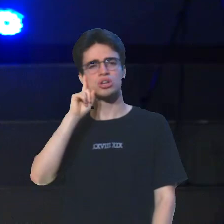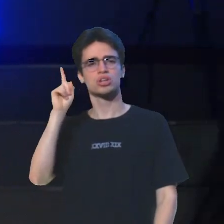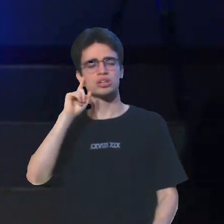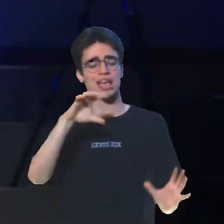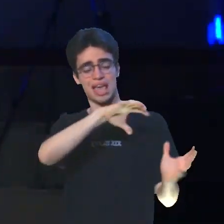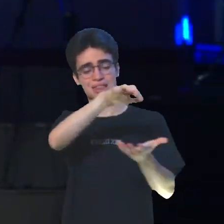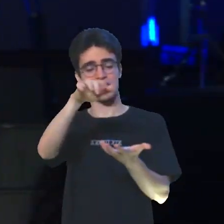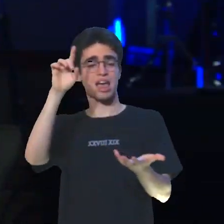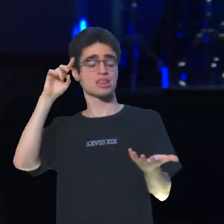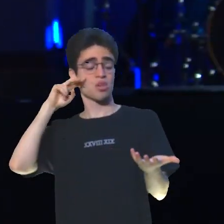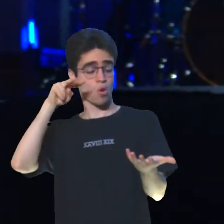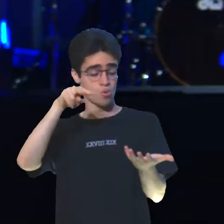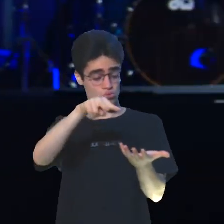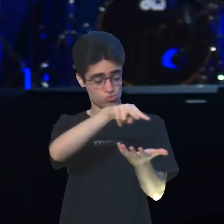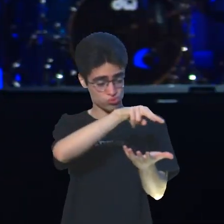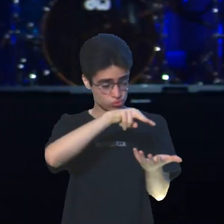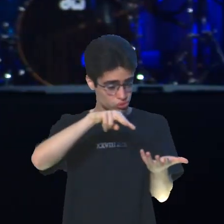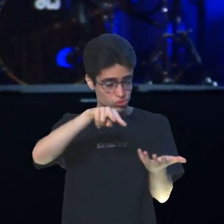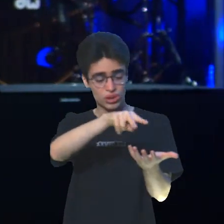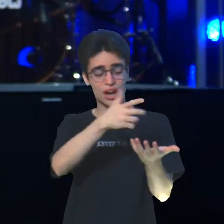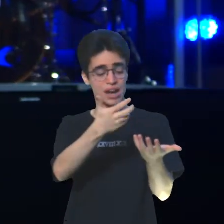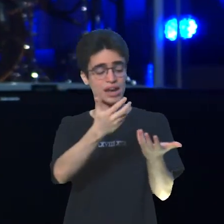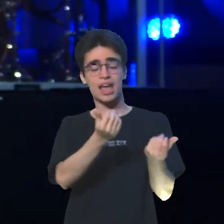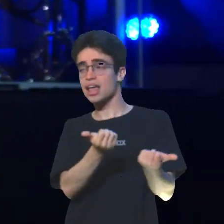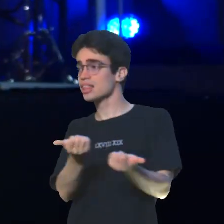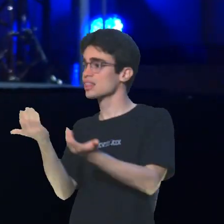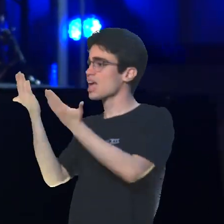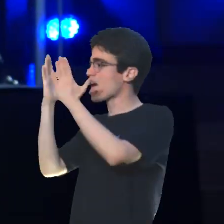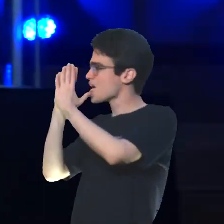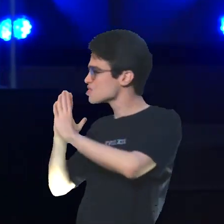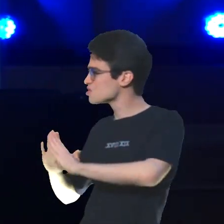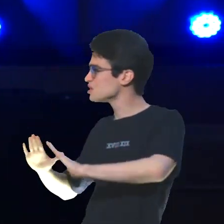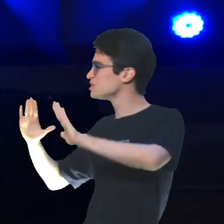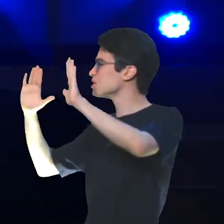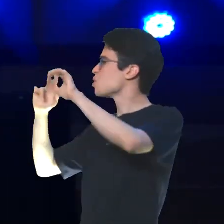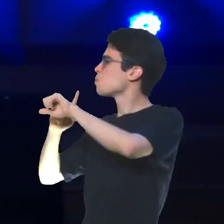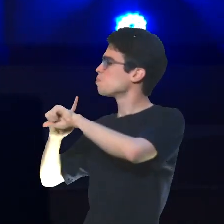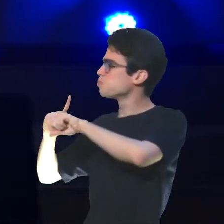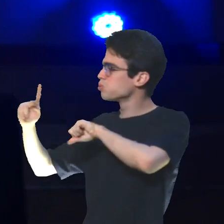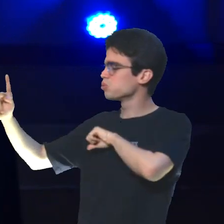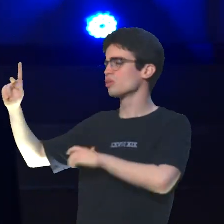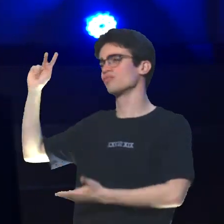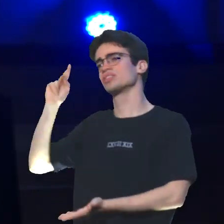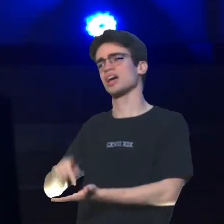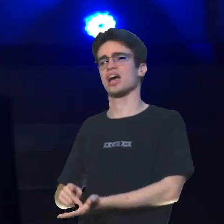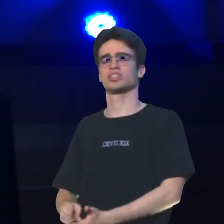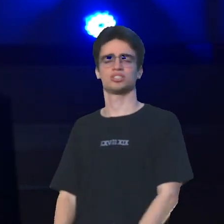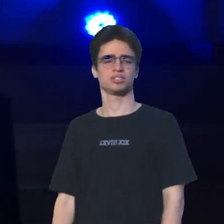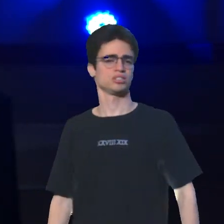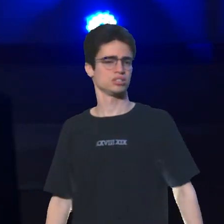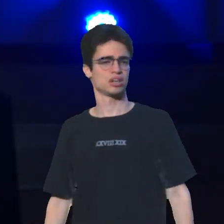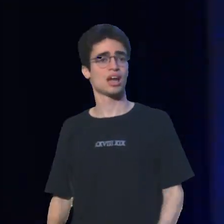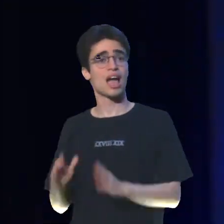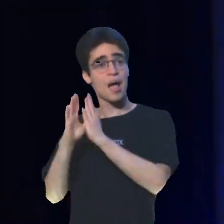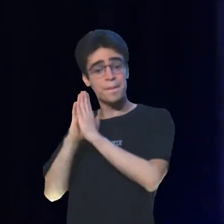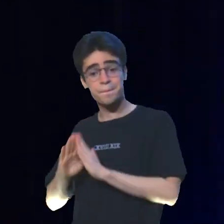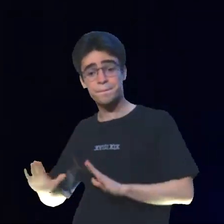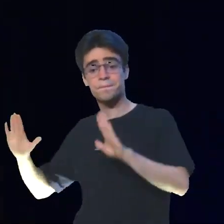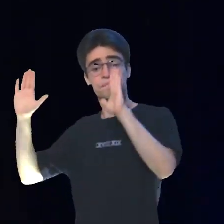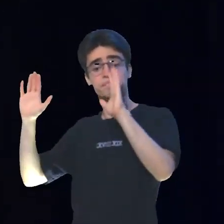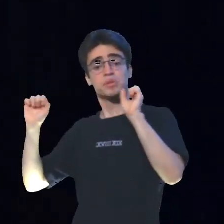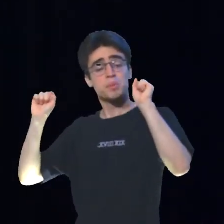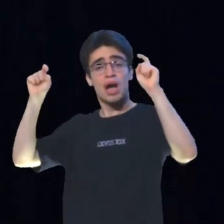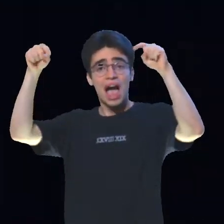em busca de uma adoração pura e verdadeira. E ela pode estar aqui